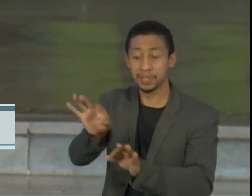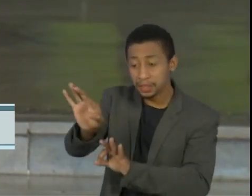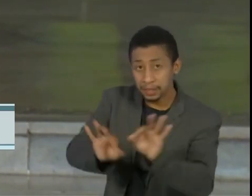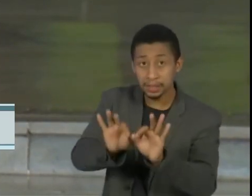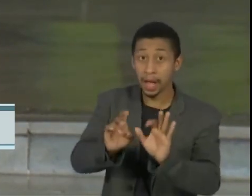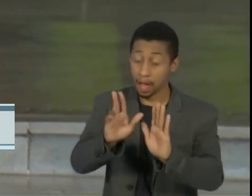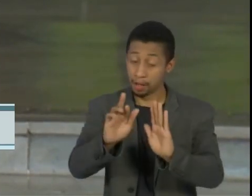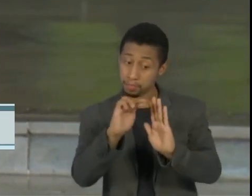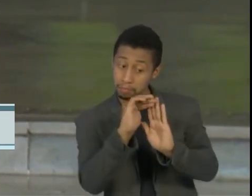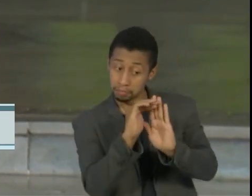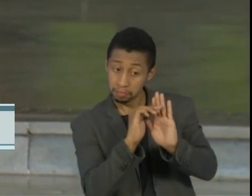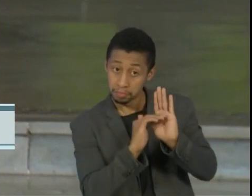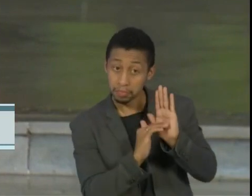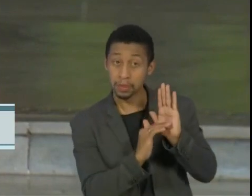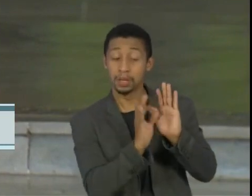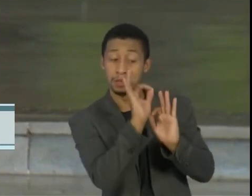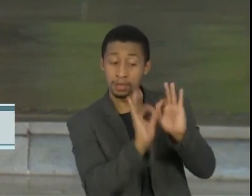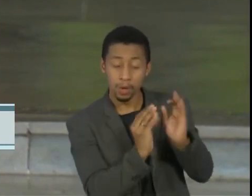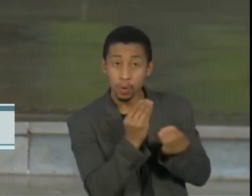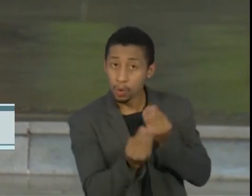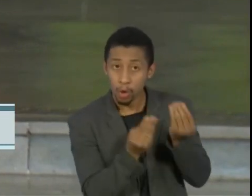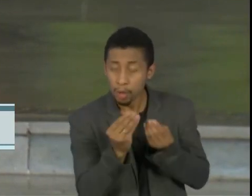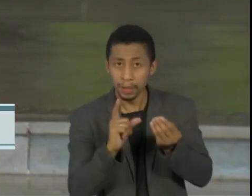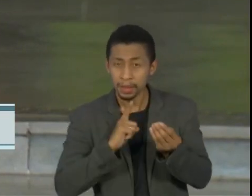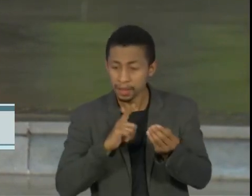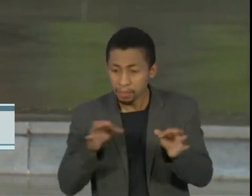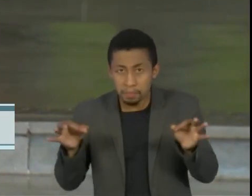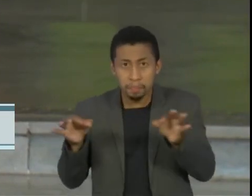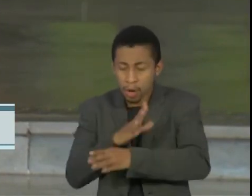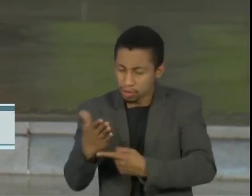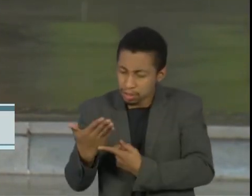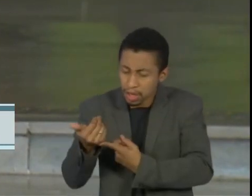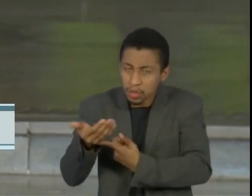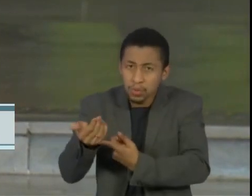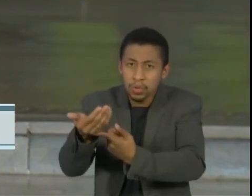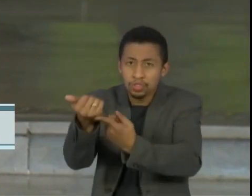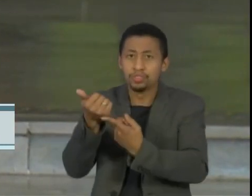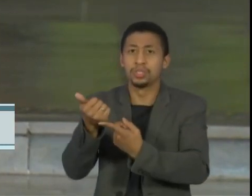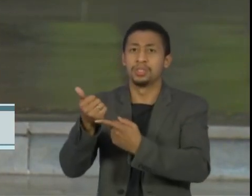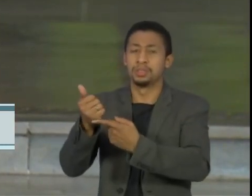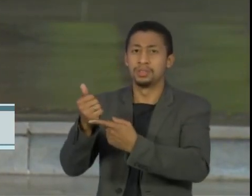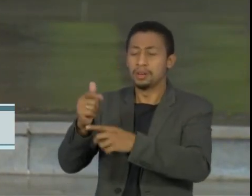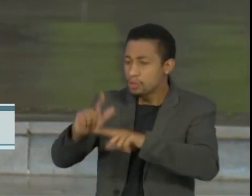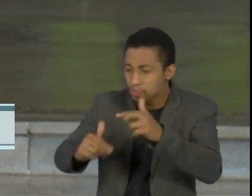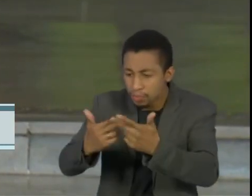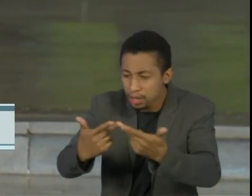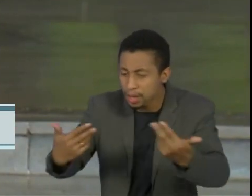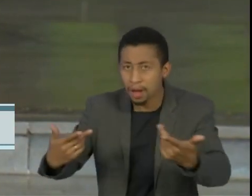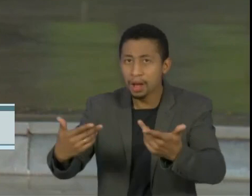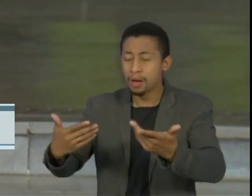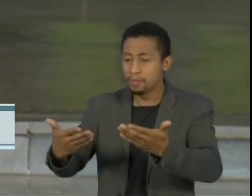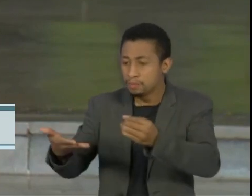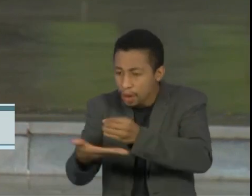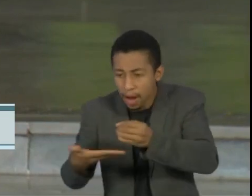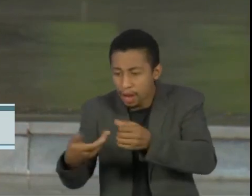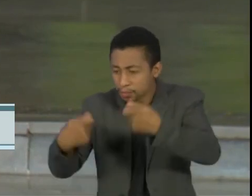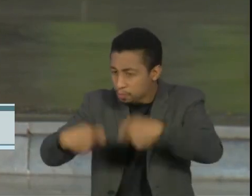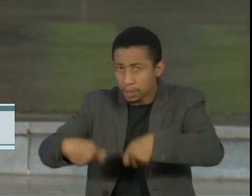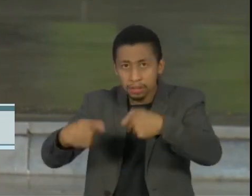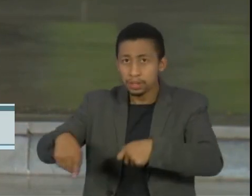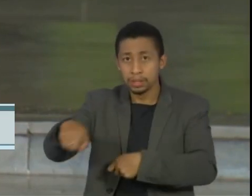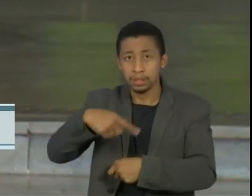a tecnologia, quer dizer, ele tem o forno, ele tem a forma, ele tem os ingredientes básicos. Então, quando nós falamos